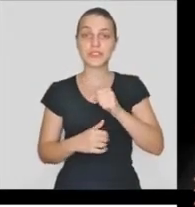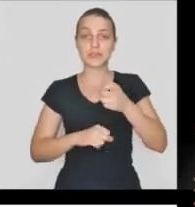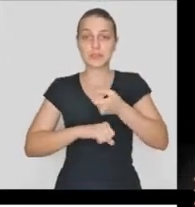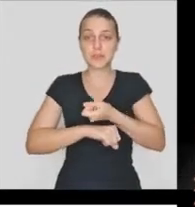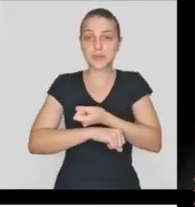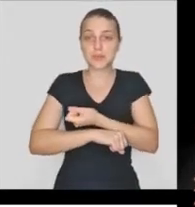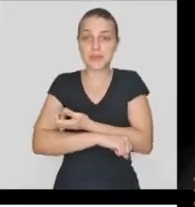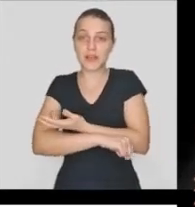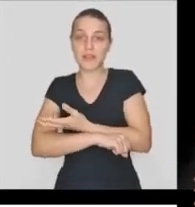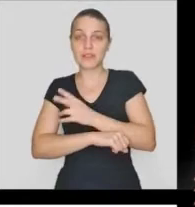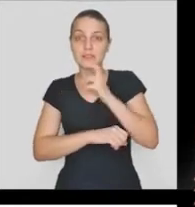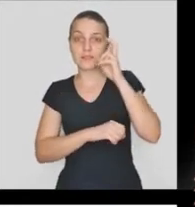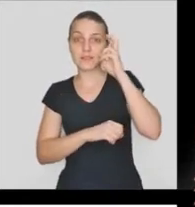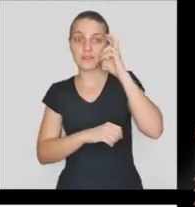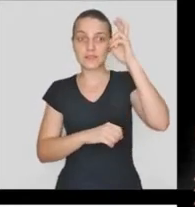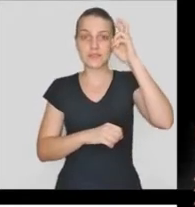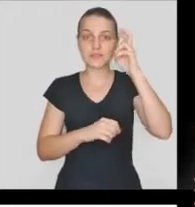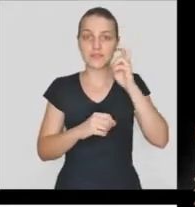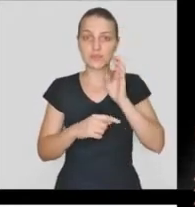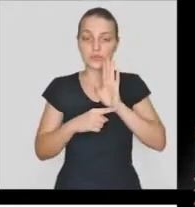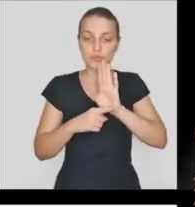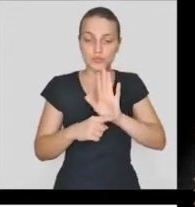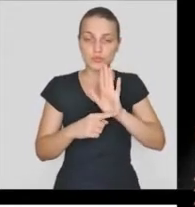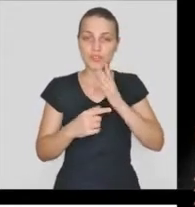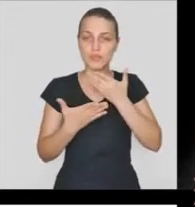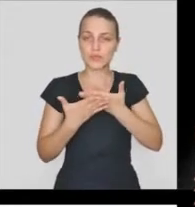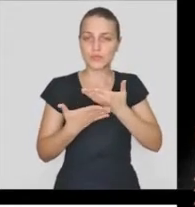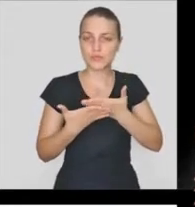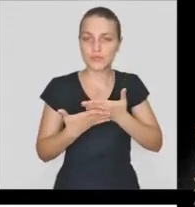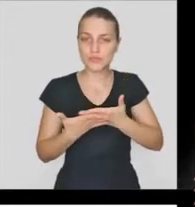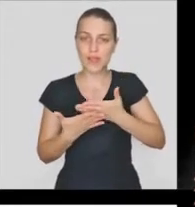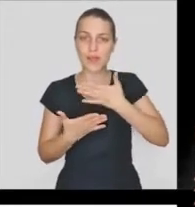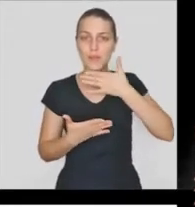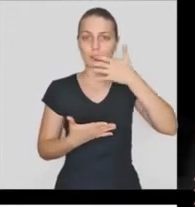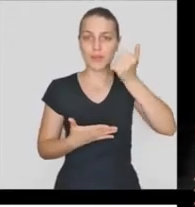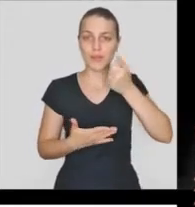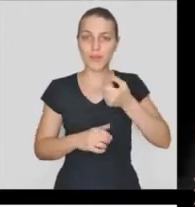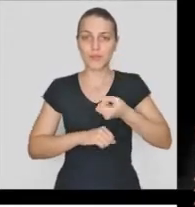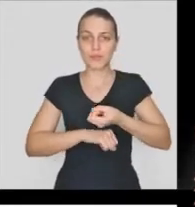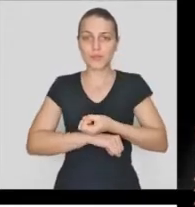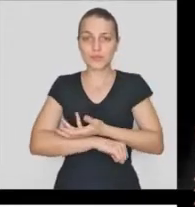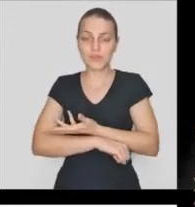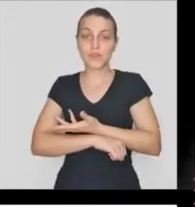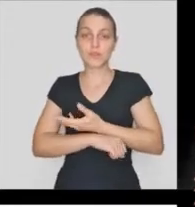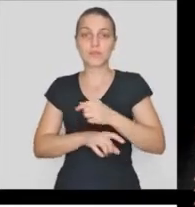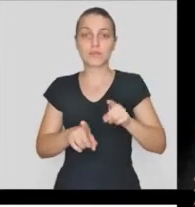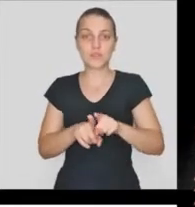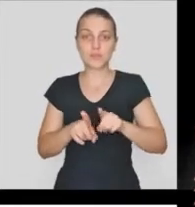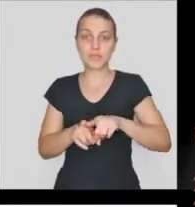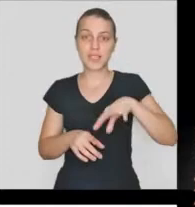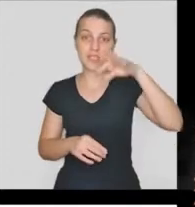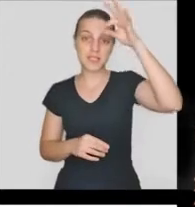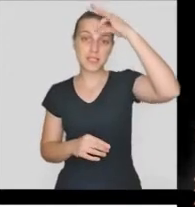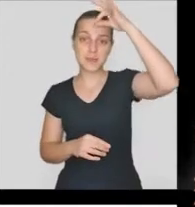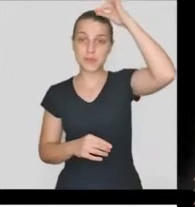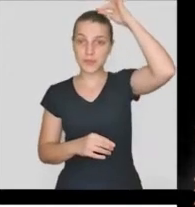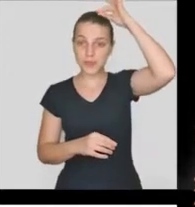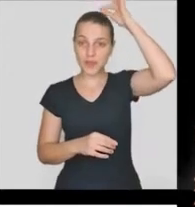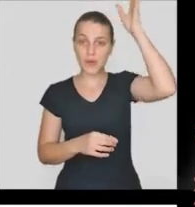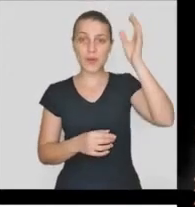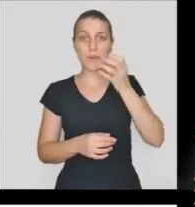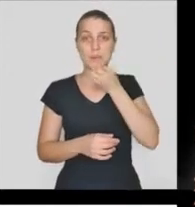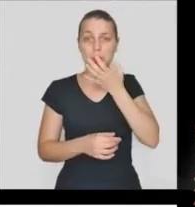acadêmicos, emocionais e espirituais, que depois também vocês deveriam olhar cada um desses com